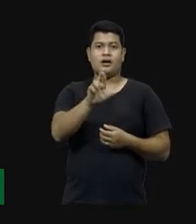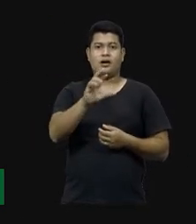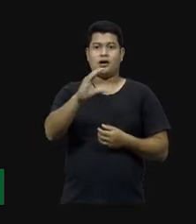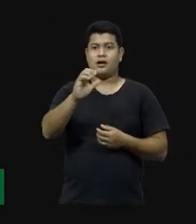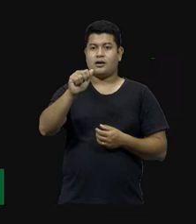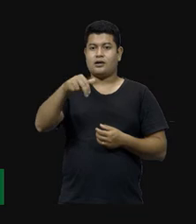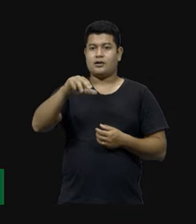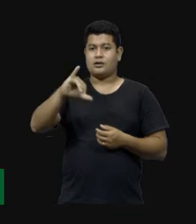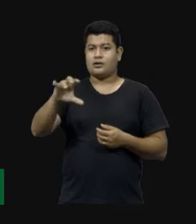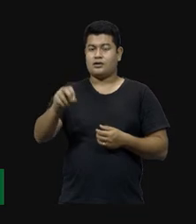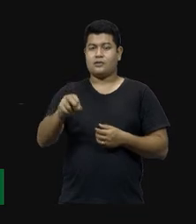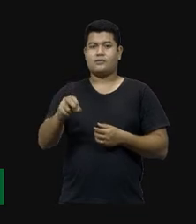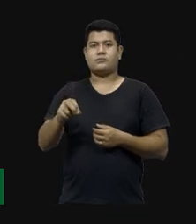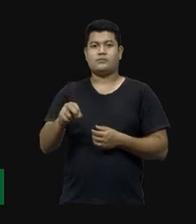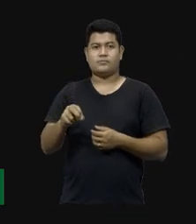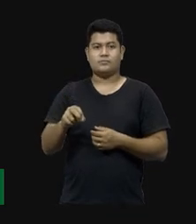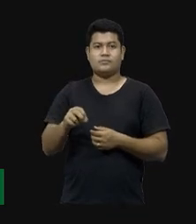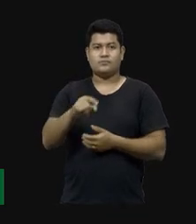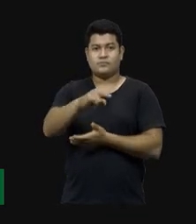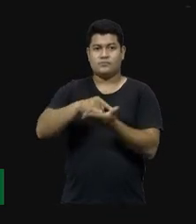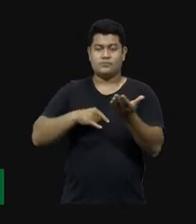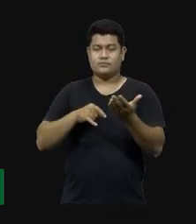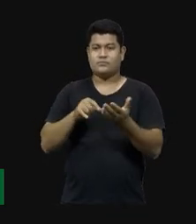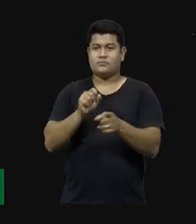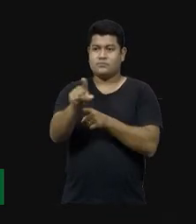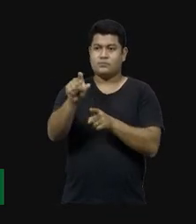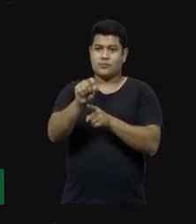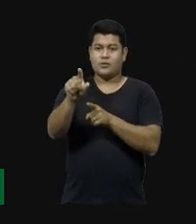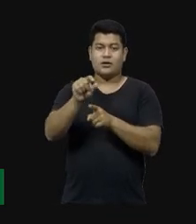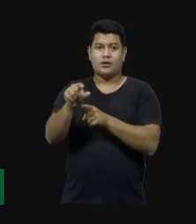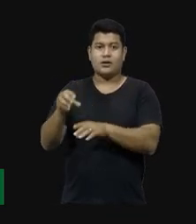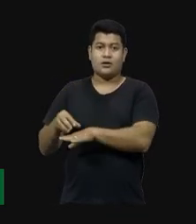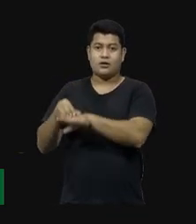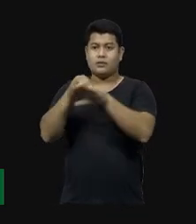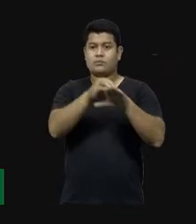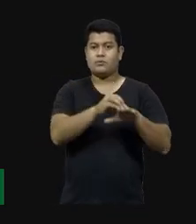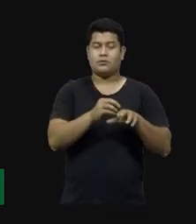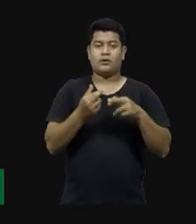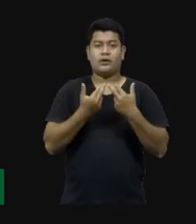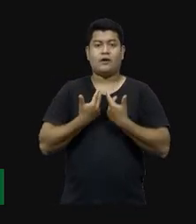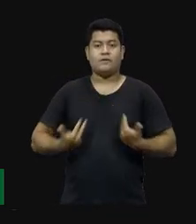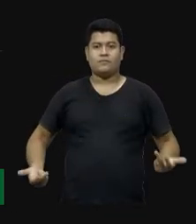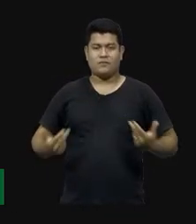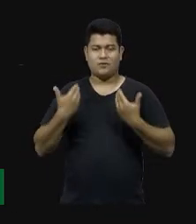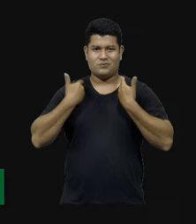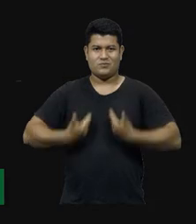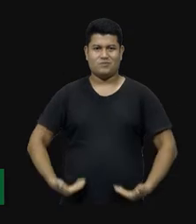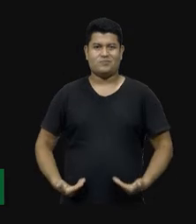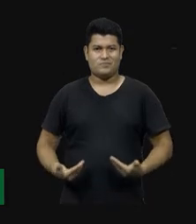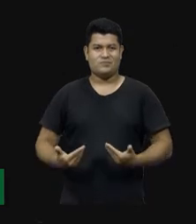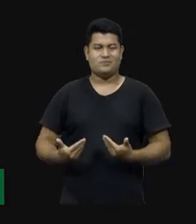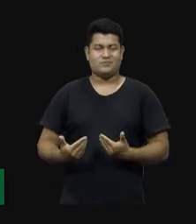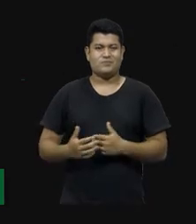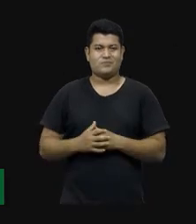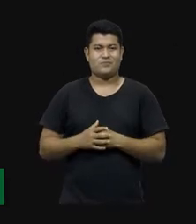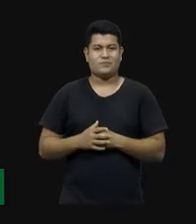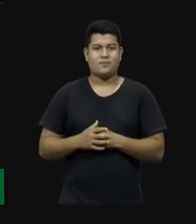avião contratado para transporte de órgãos humanos. Vamos à próxima